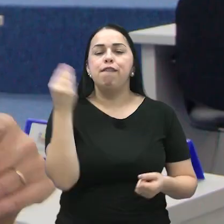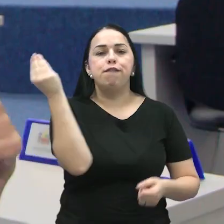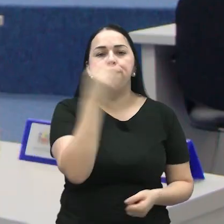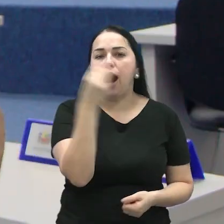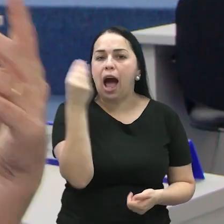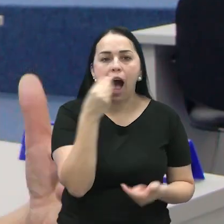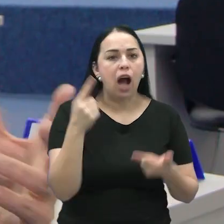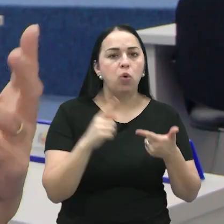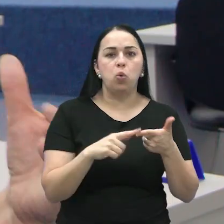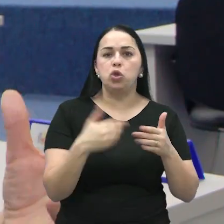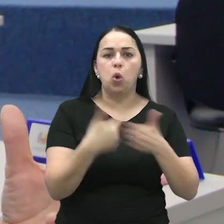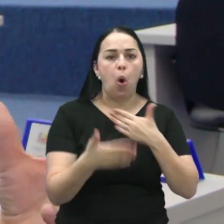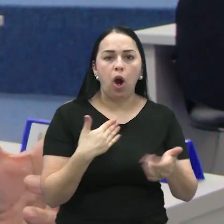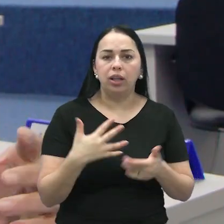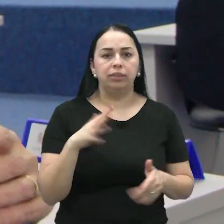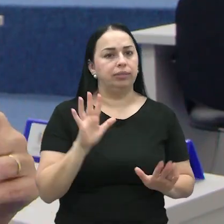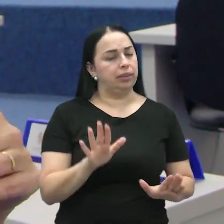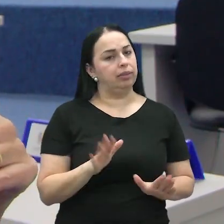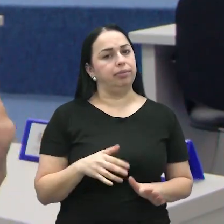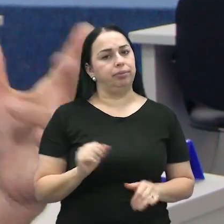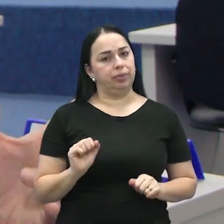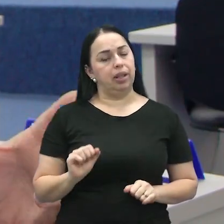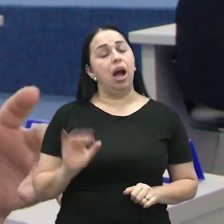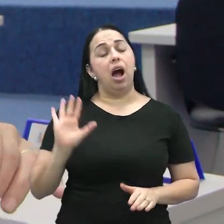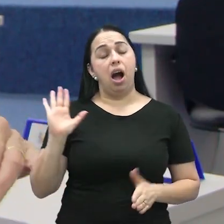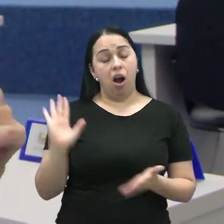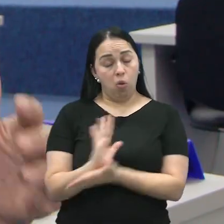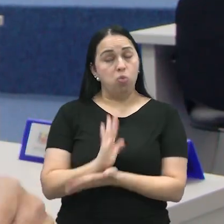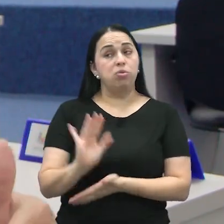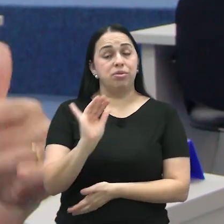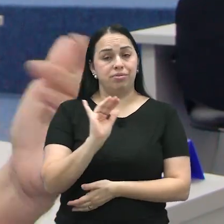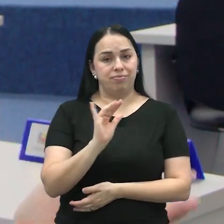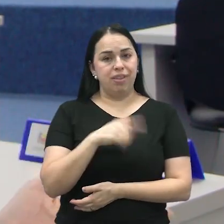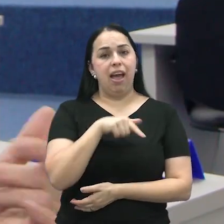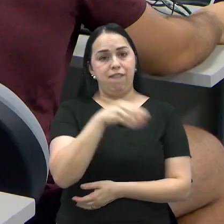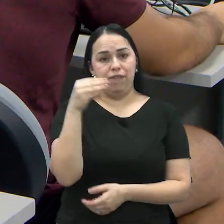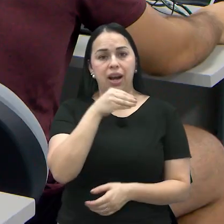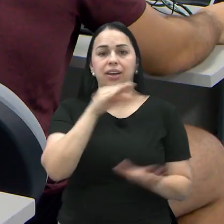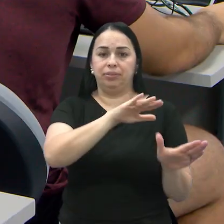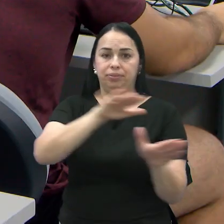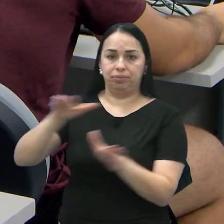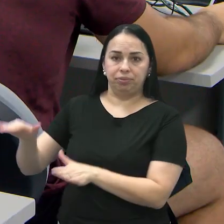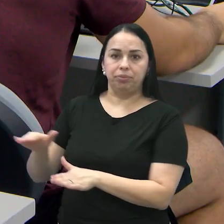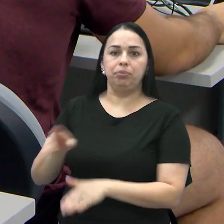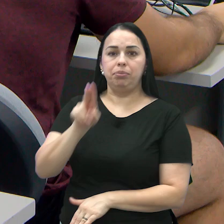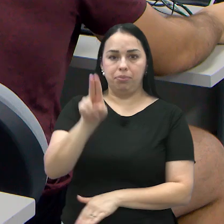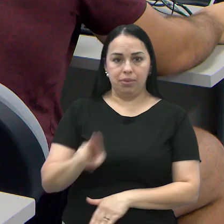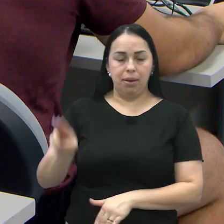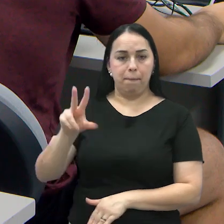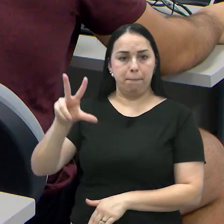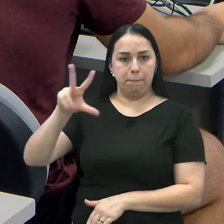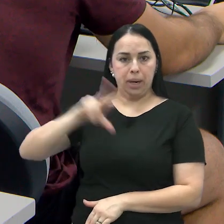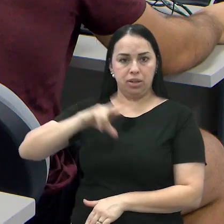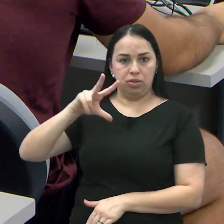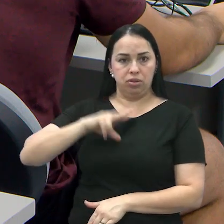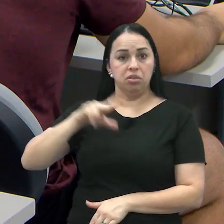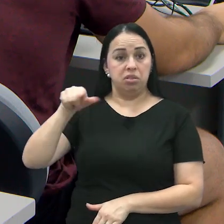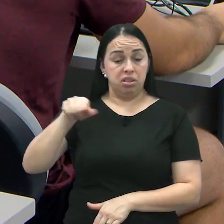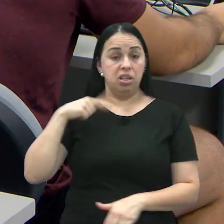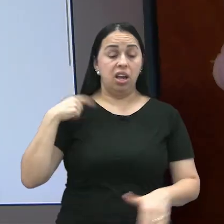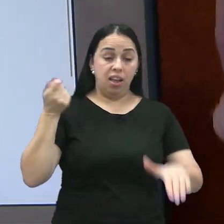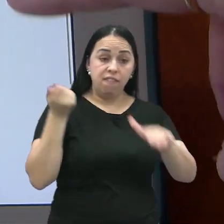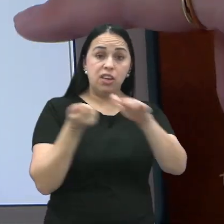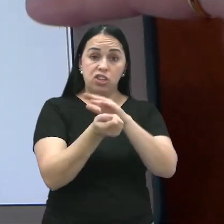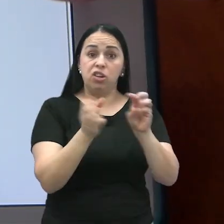genérico, um curso de qualquer maneira, como a gente já viu que infelizmente tem. Essa Universidade Particular de São